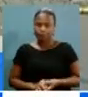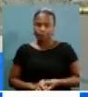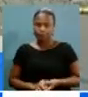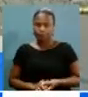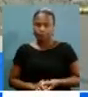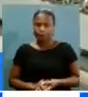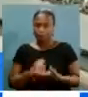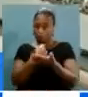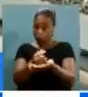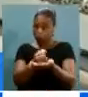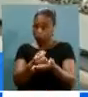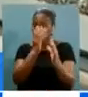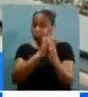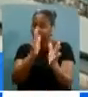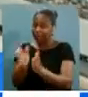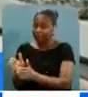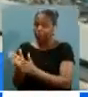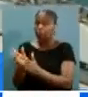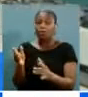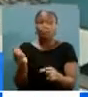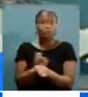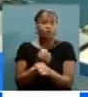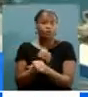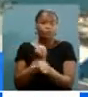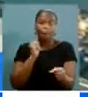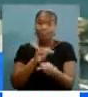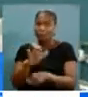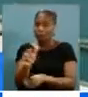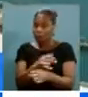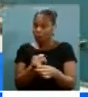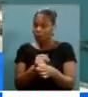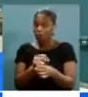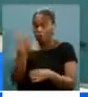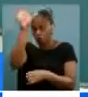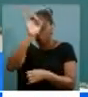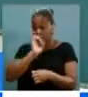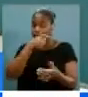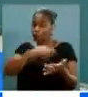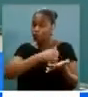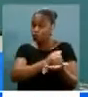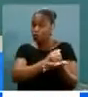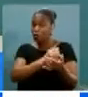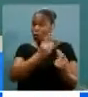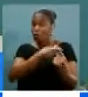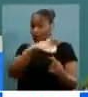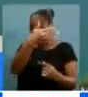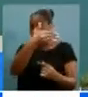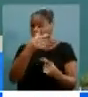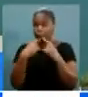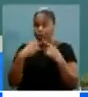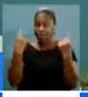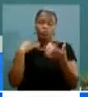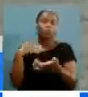A subsidiação do processo de concessão do Serviço Marítimo Interilhas será assegurado pelo Governo durante o primeiro ano. Foi anunciado